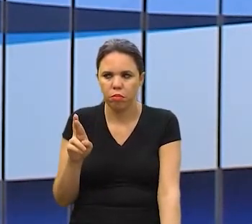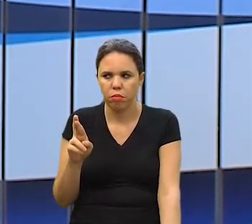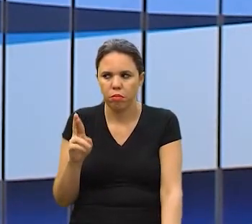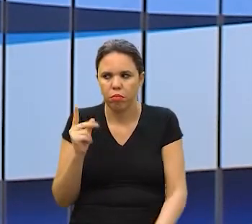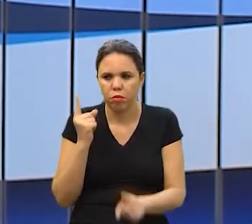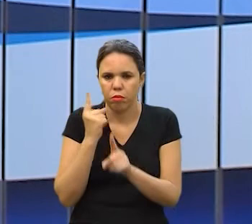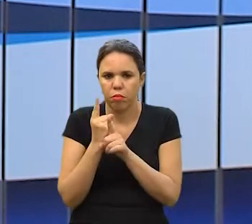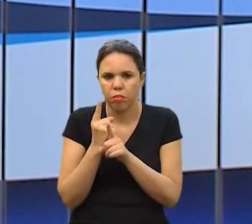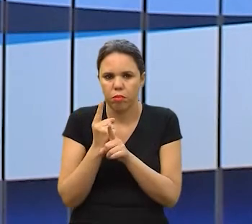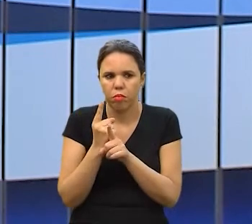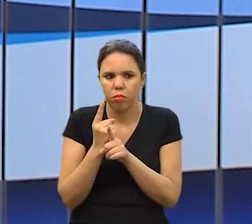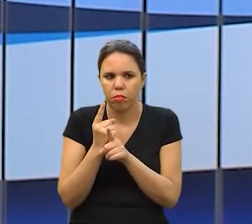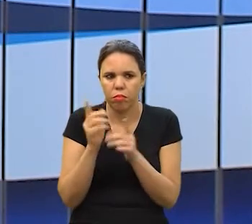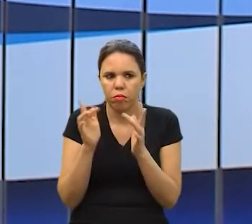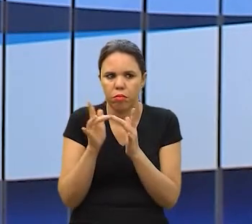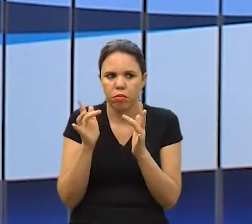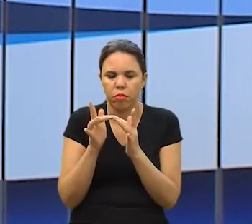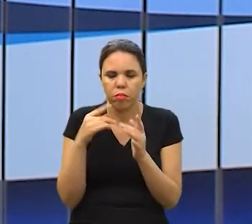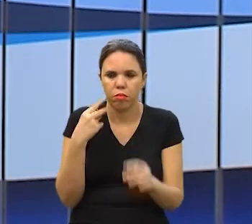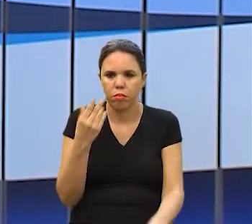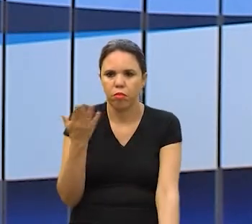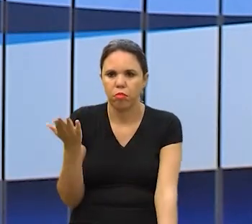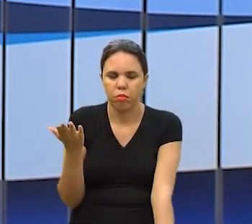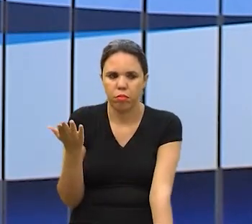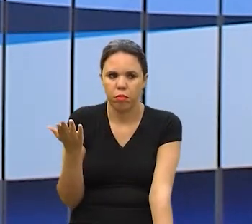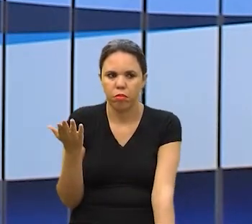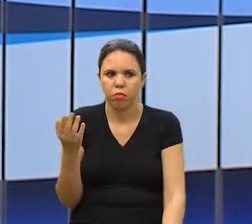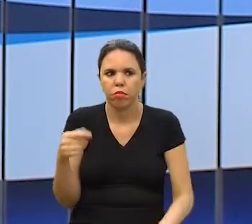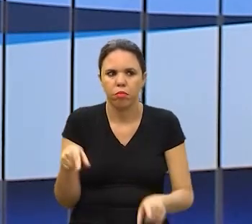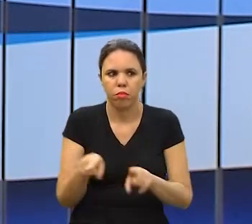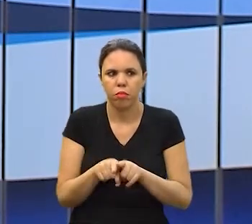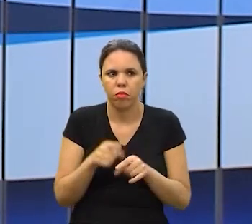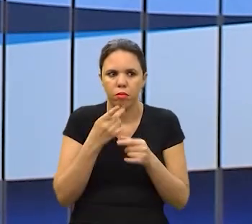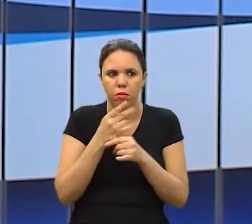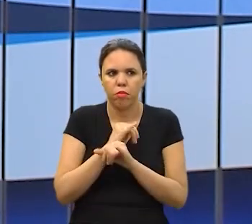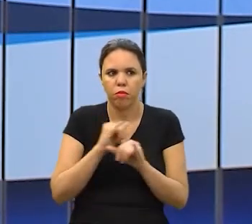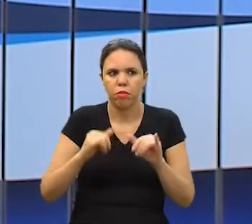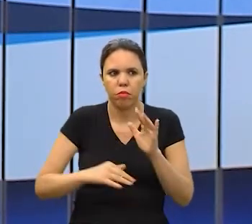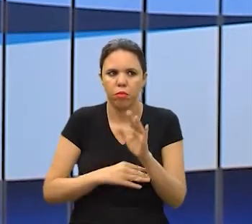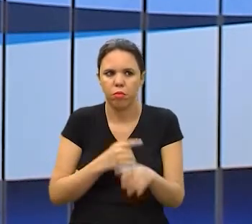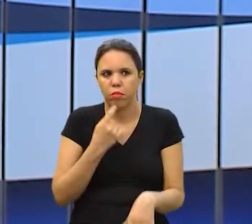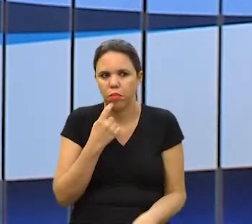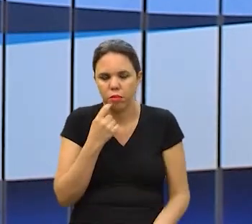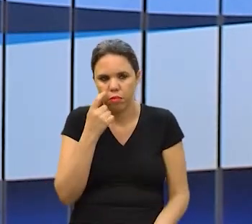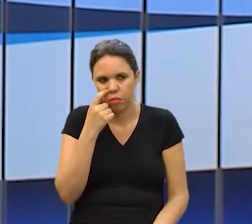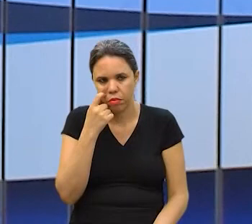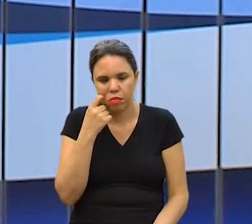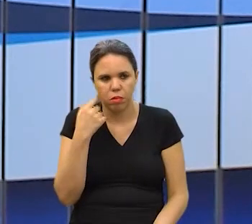www.campinas.sp.leg.br. Ali você encontra os contatos dos vereadores e também as notícias da